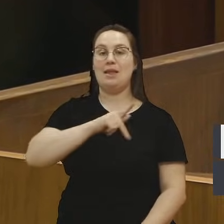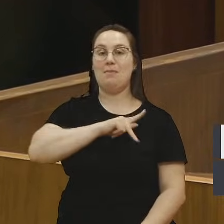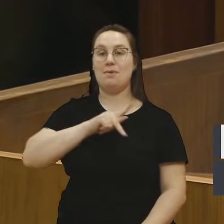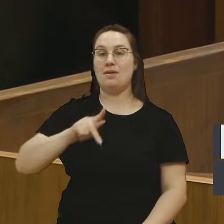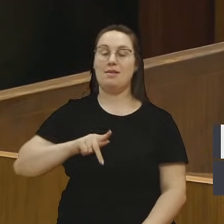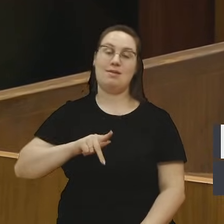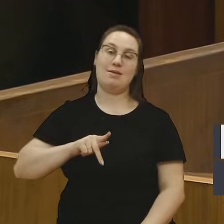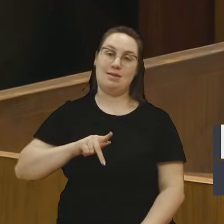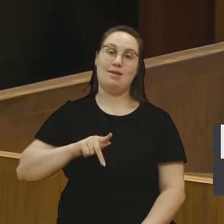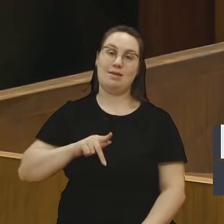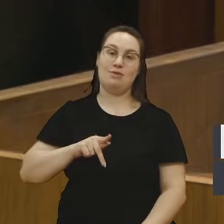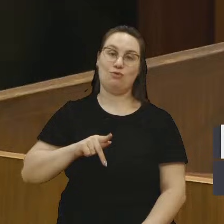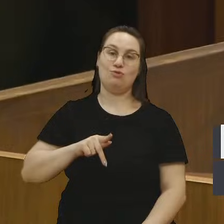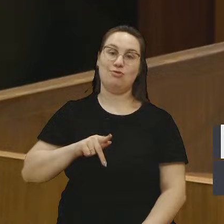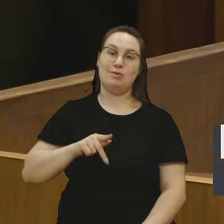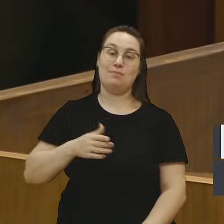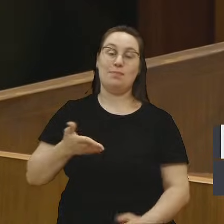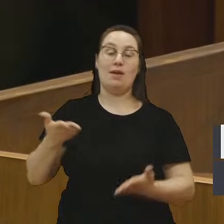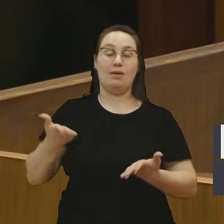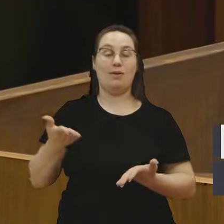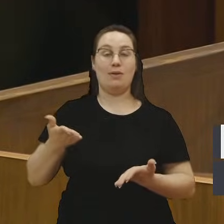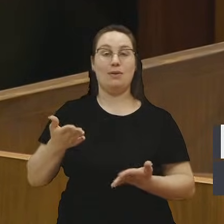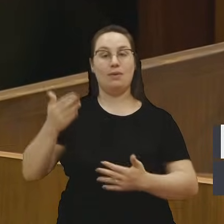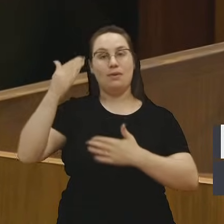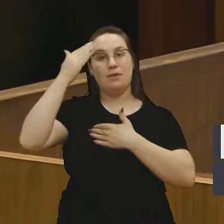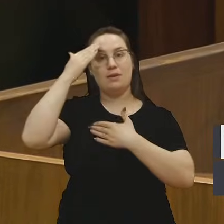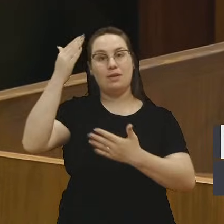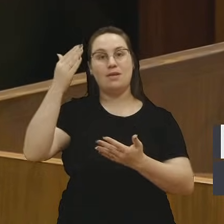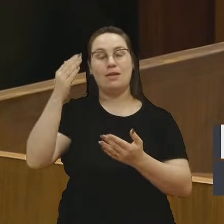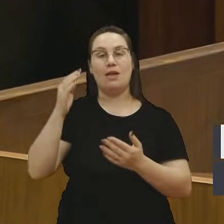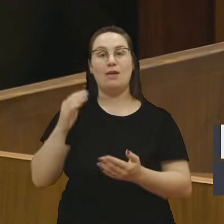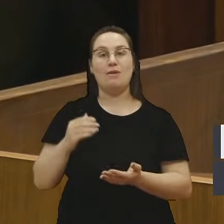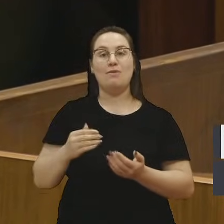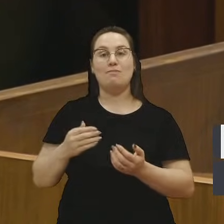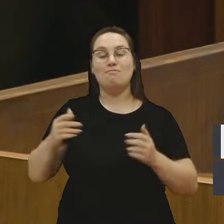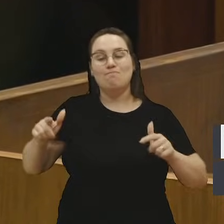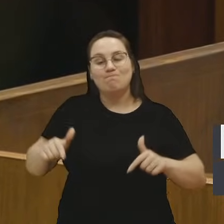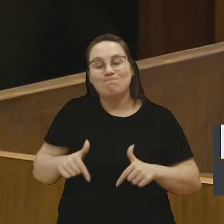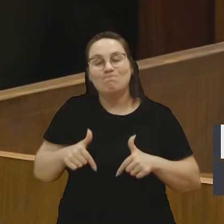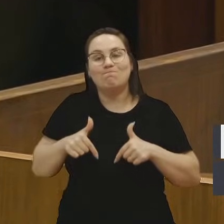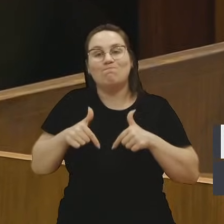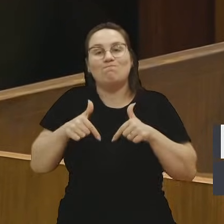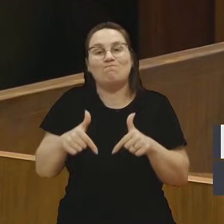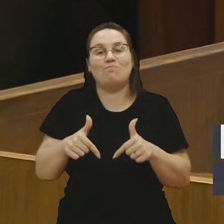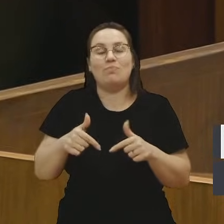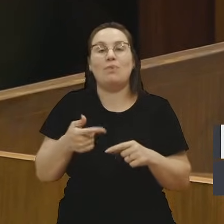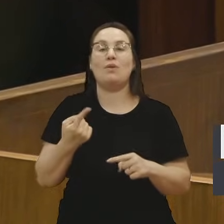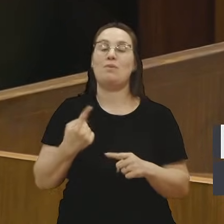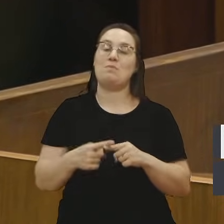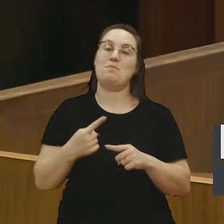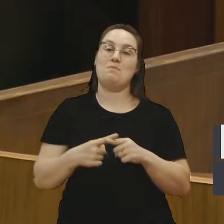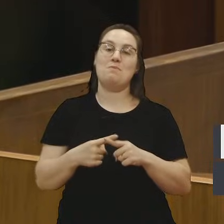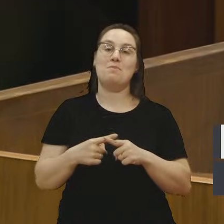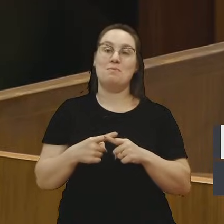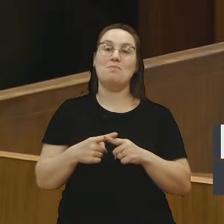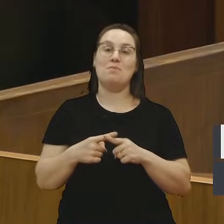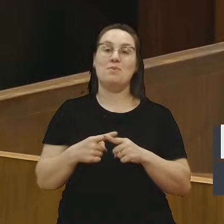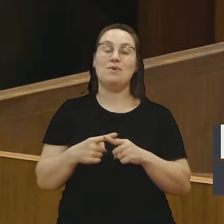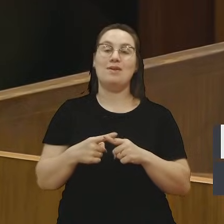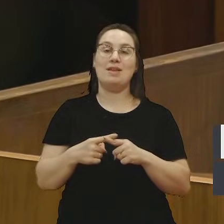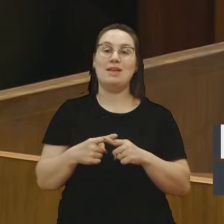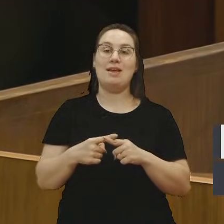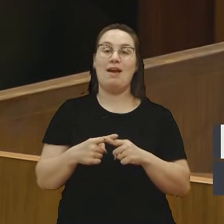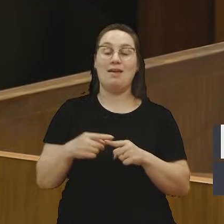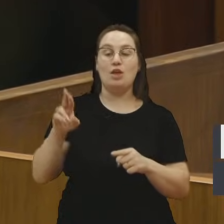Macedo. Portanto, quero agradecê-las por todo o empenho e dedicação que vocês tiveram enquanto estavam aqui